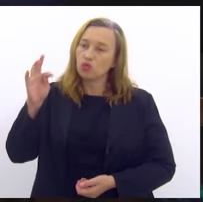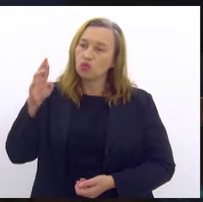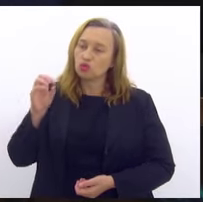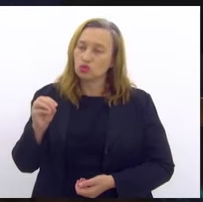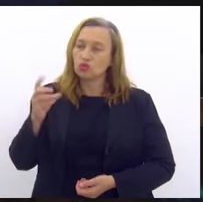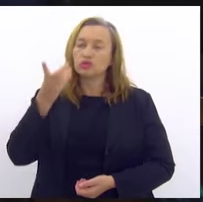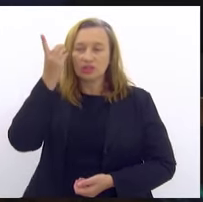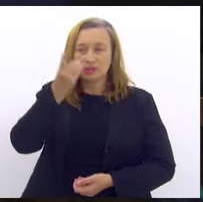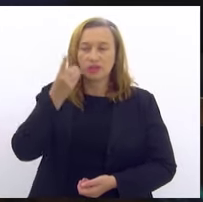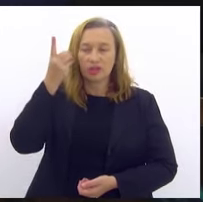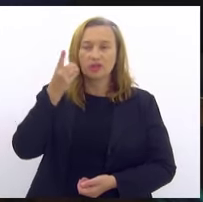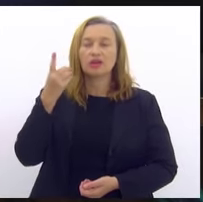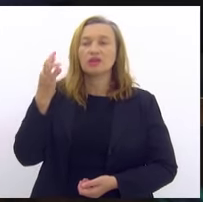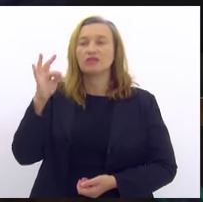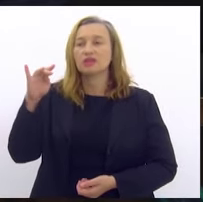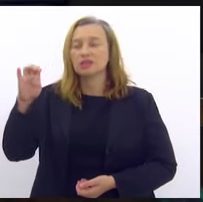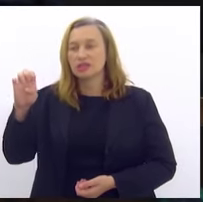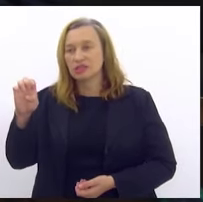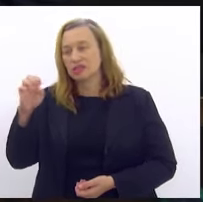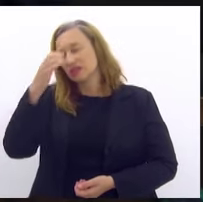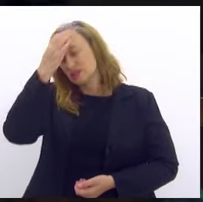deputada Franciane Mota,